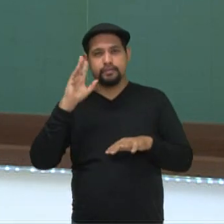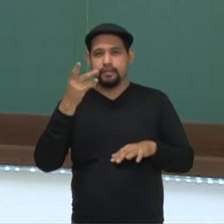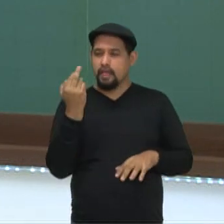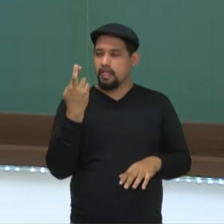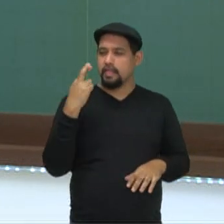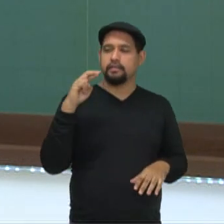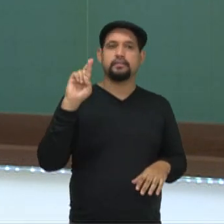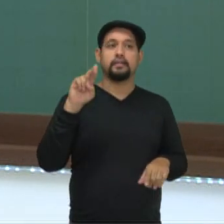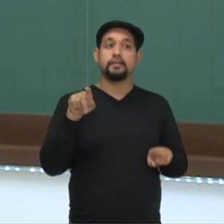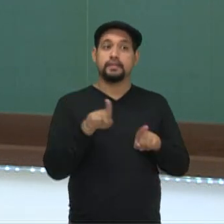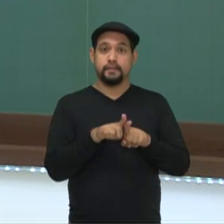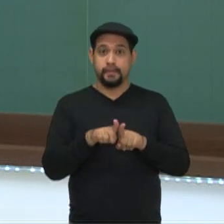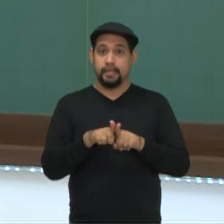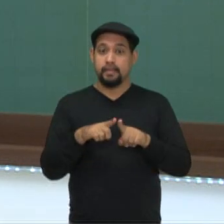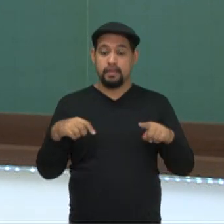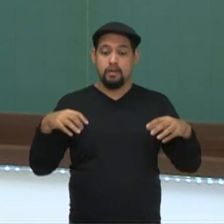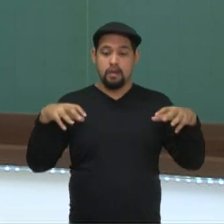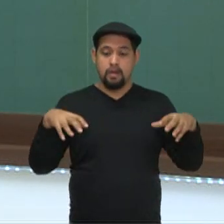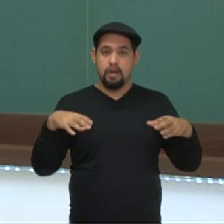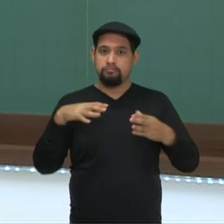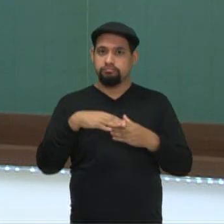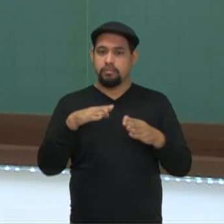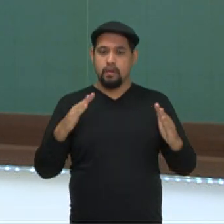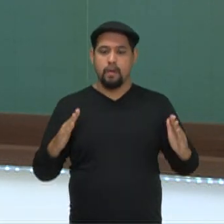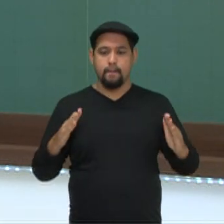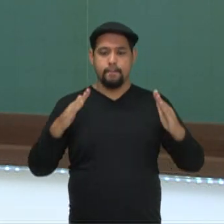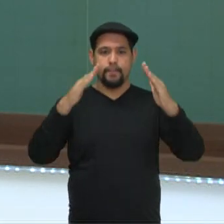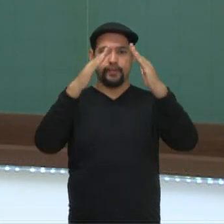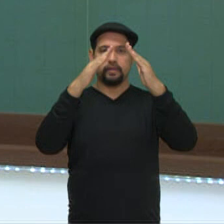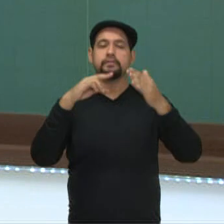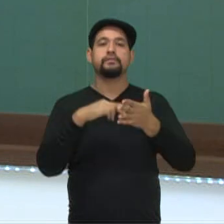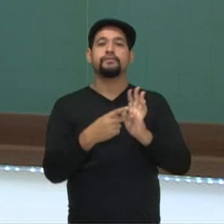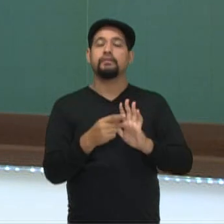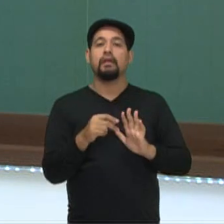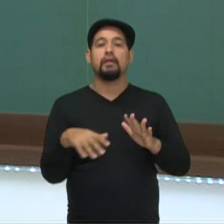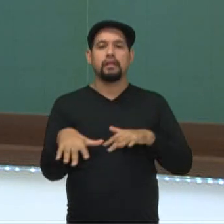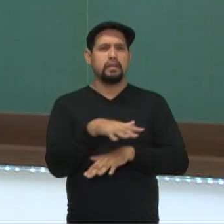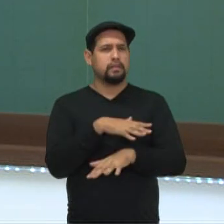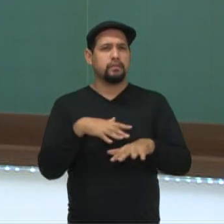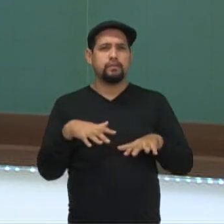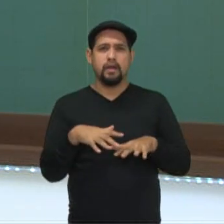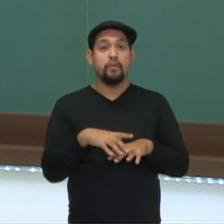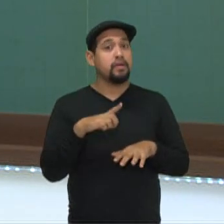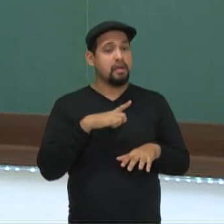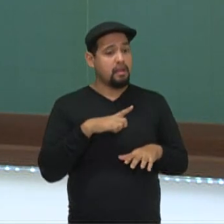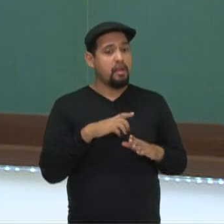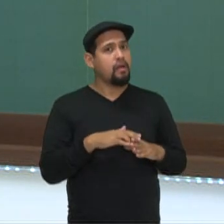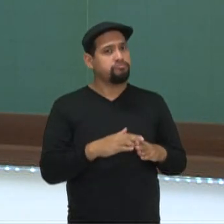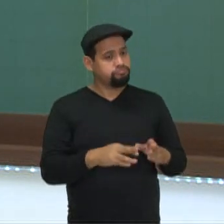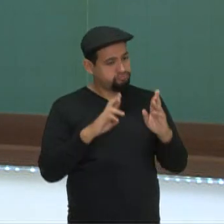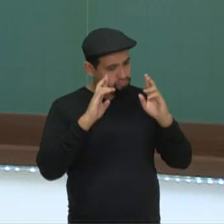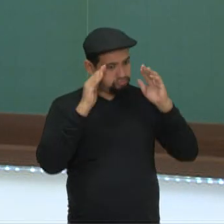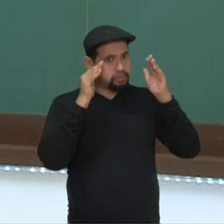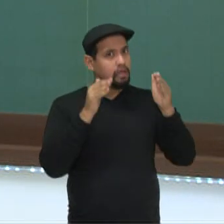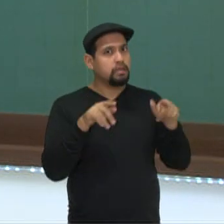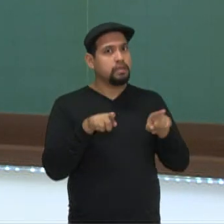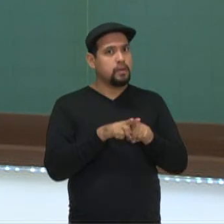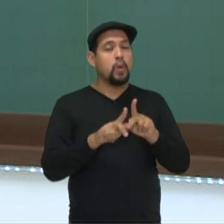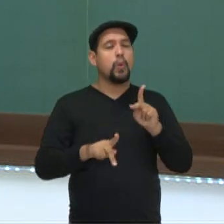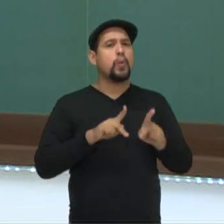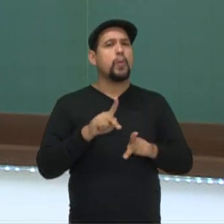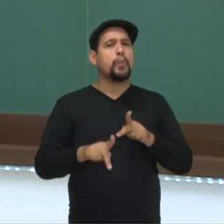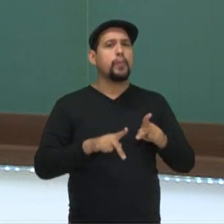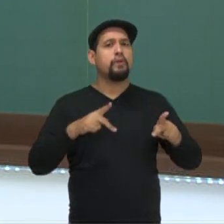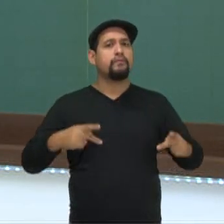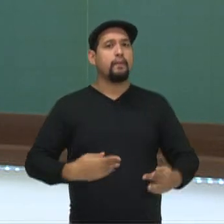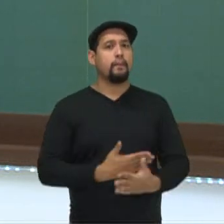então a função dessa pirâmide é uma função ritualística e é uma pirâmide sagrada para os povos maia, mas